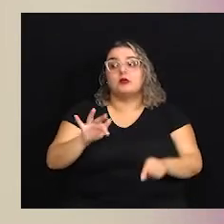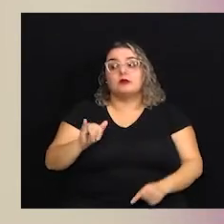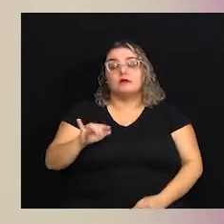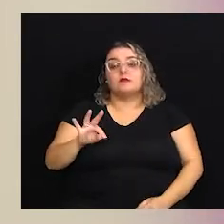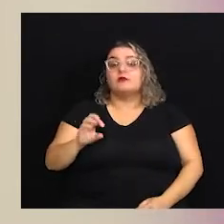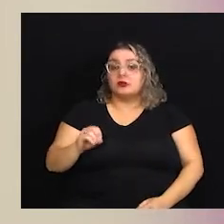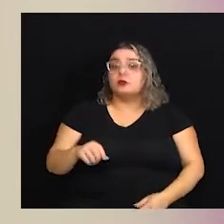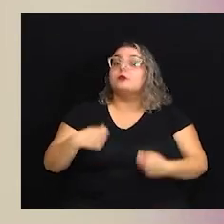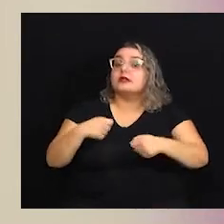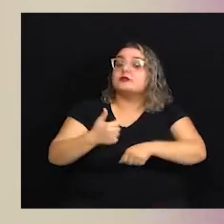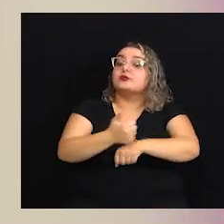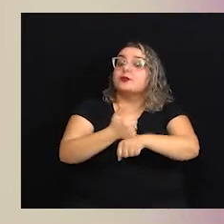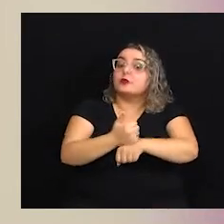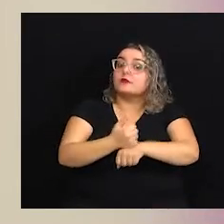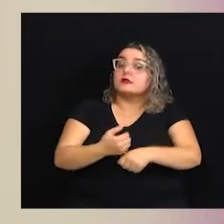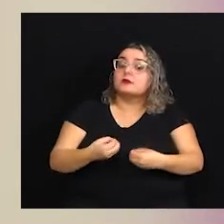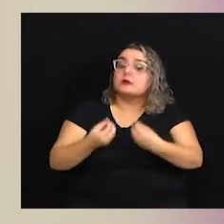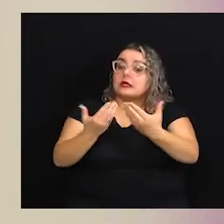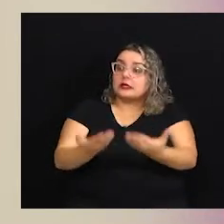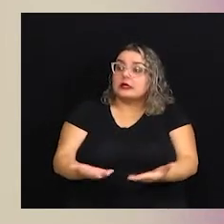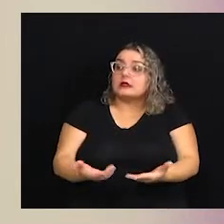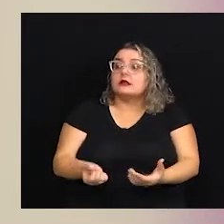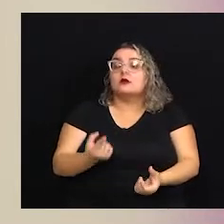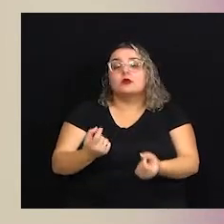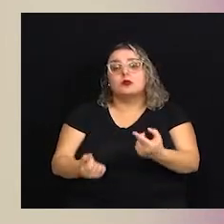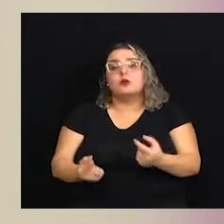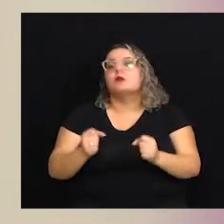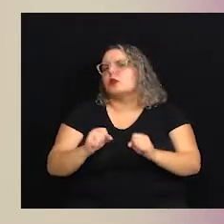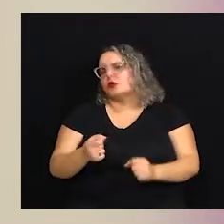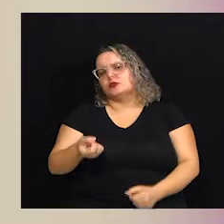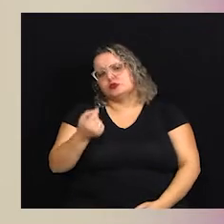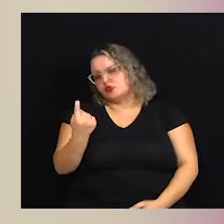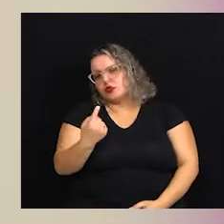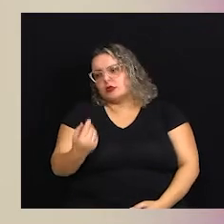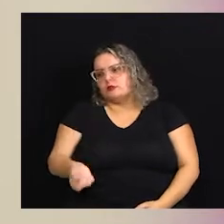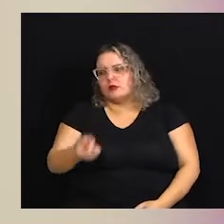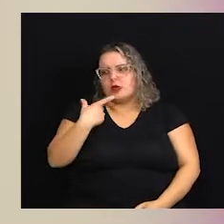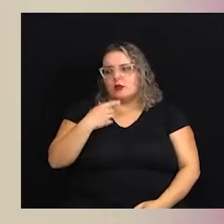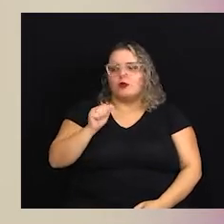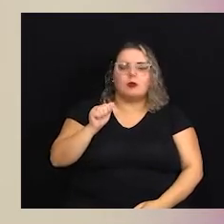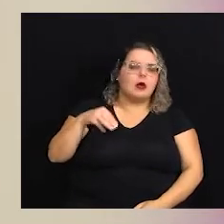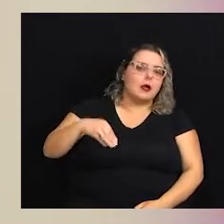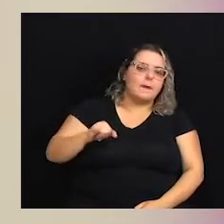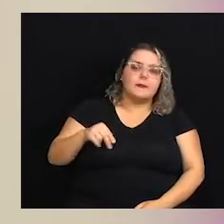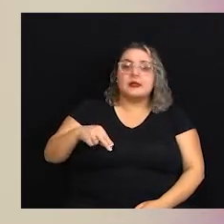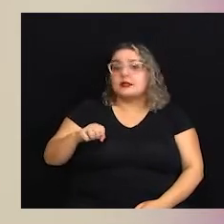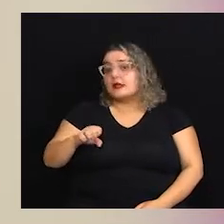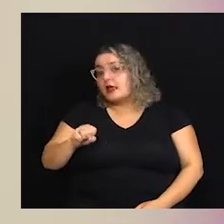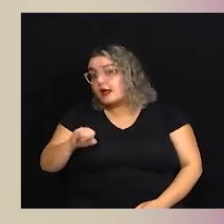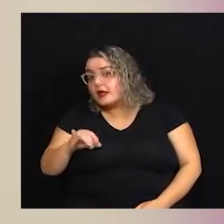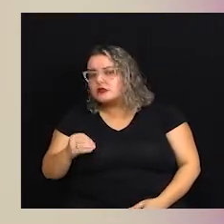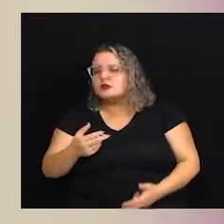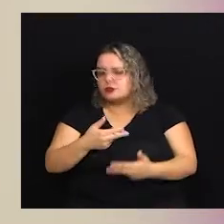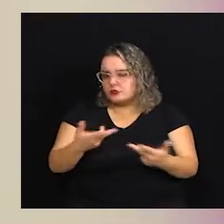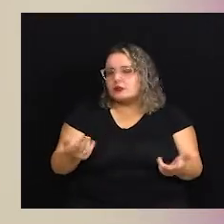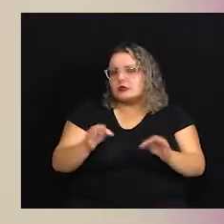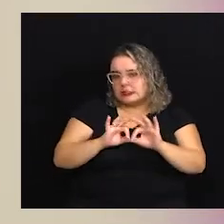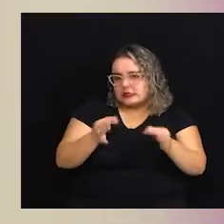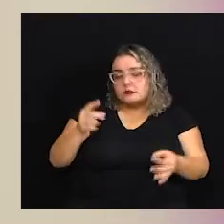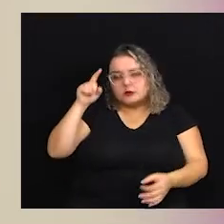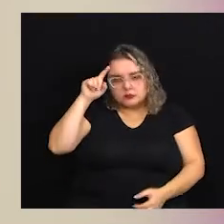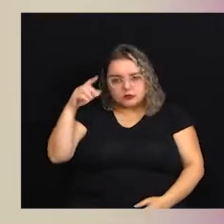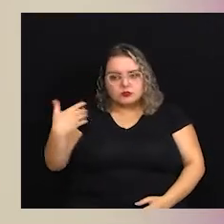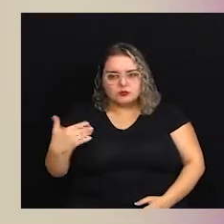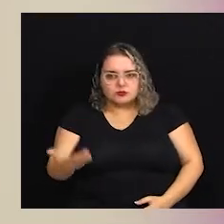fito, ela precisa de um profissional para ajustar. Tem alguns até que ela pode tomar sozinha, tipo um magnésio, que é legal, algumas coisas